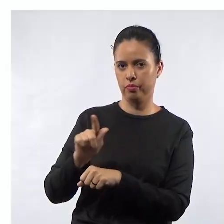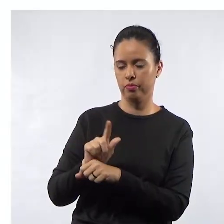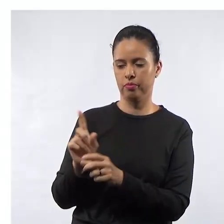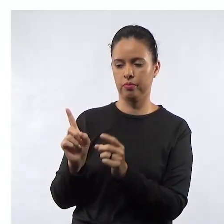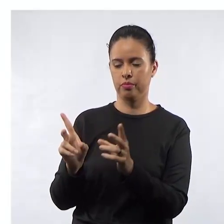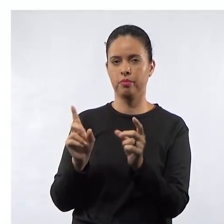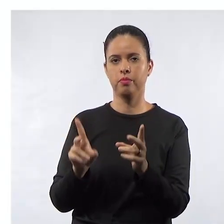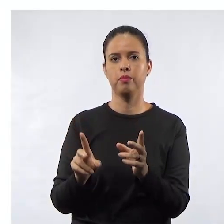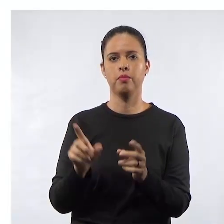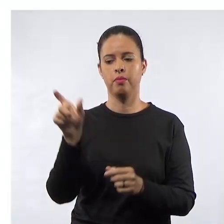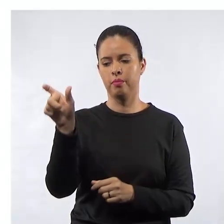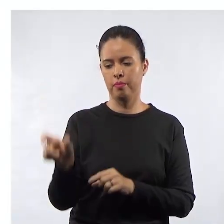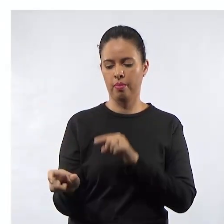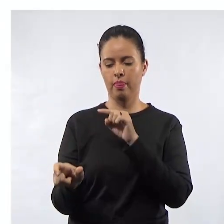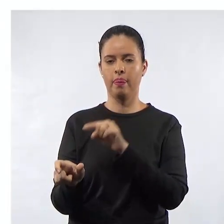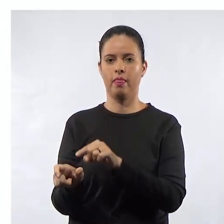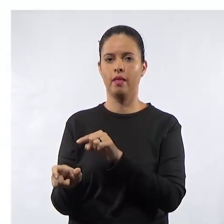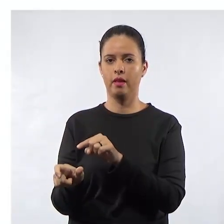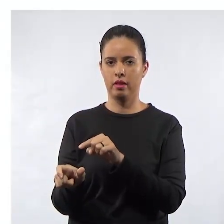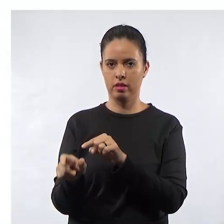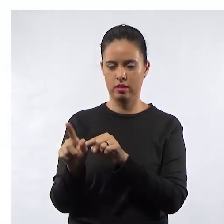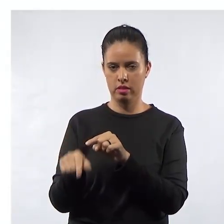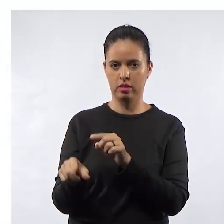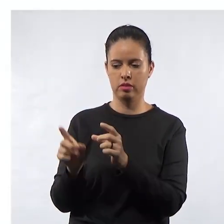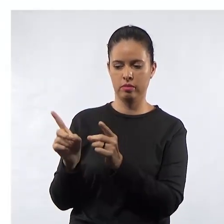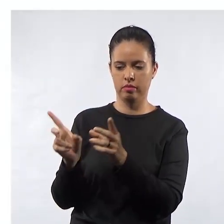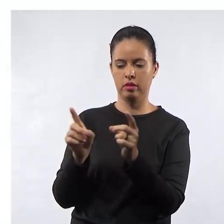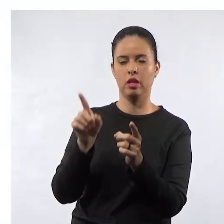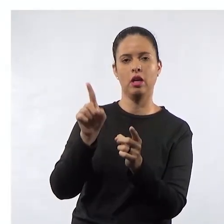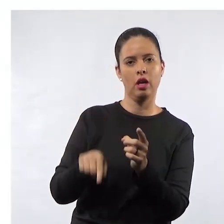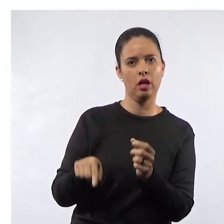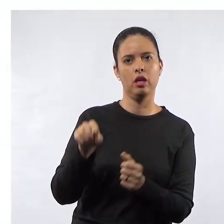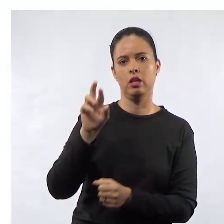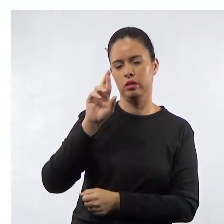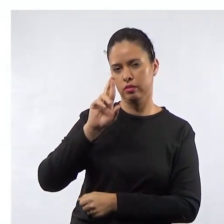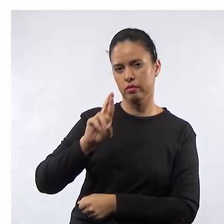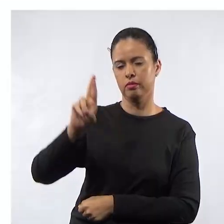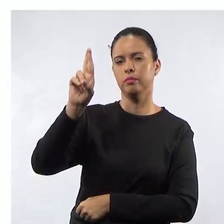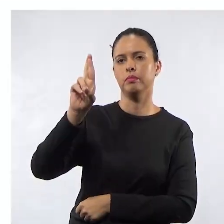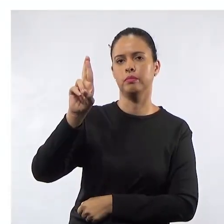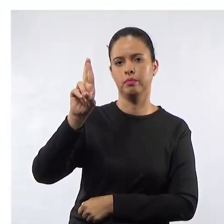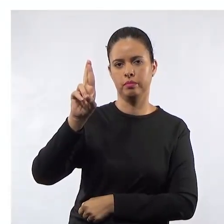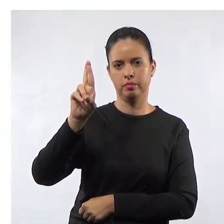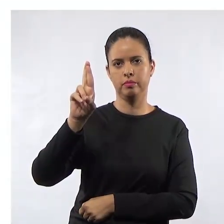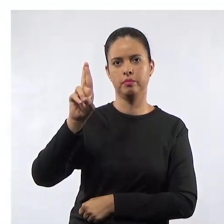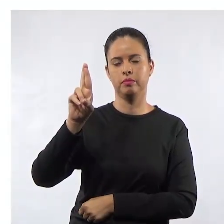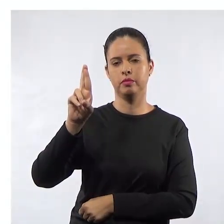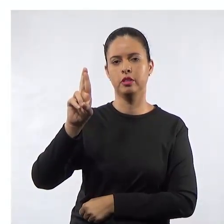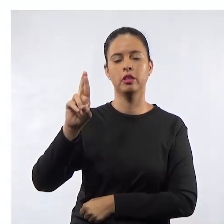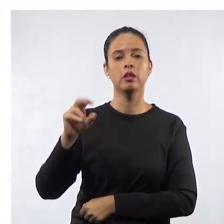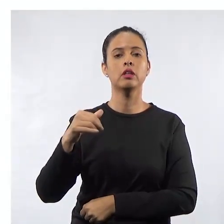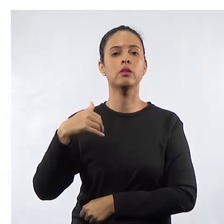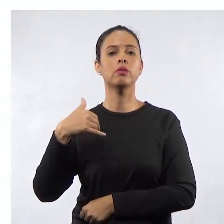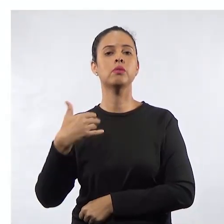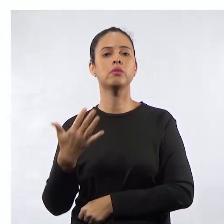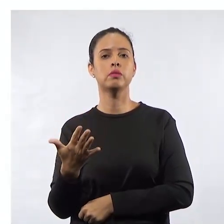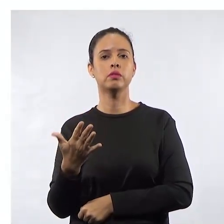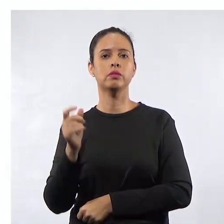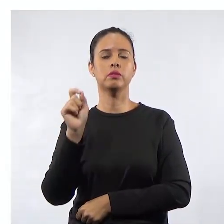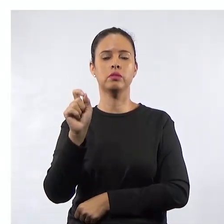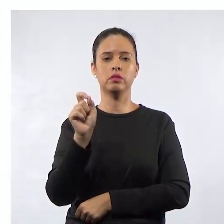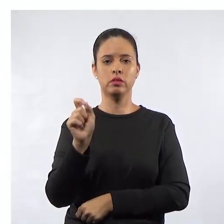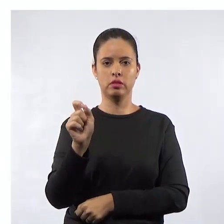só, o comerciante é igualmente responsável nos termos do artigo anterior quando